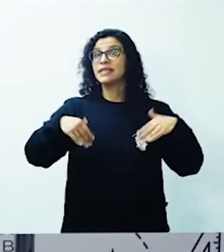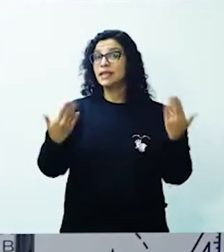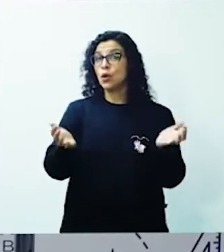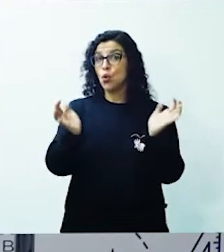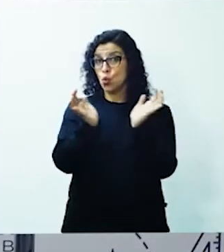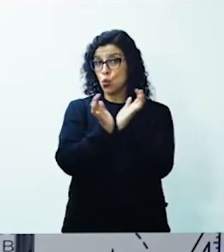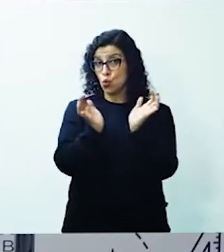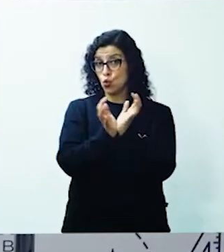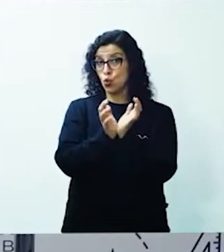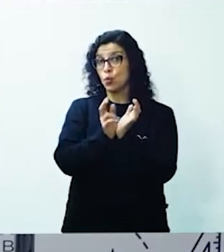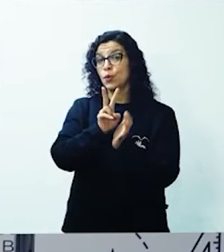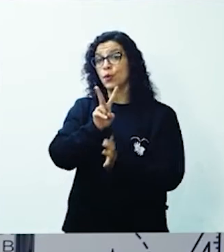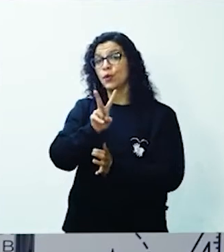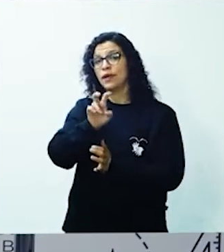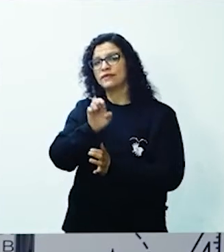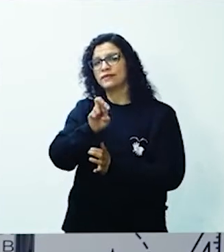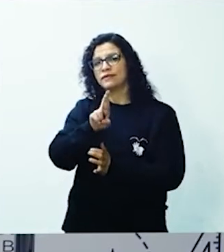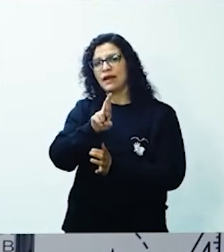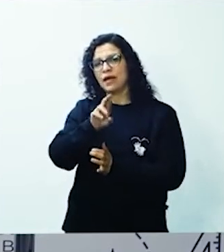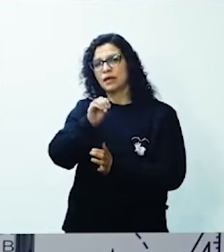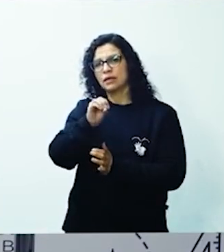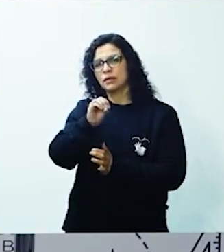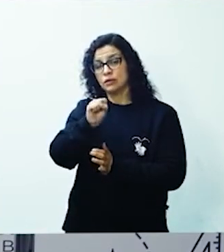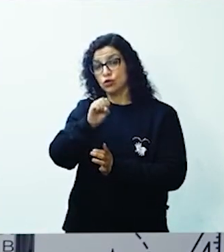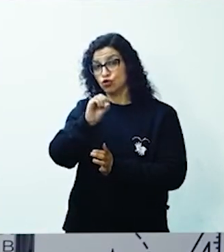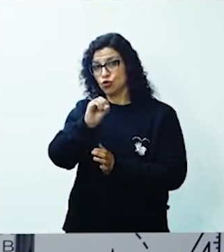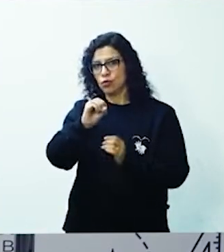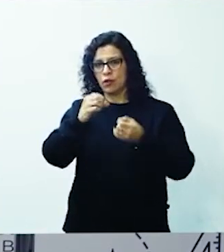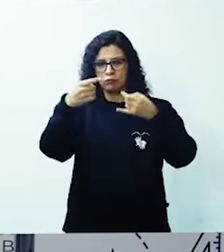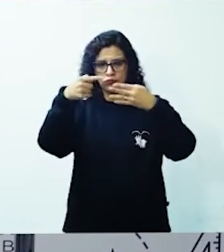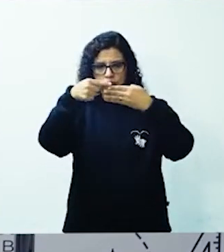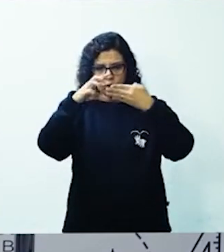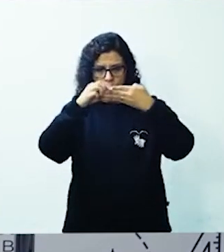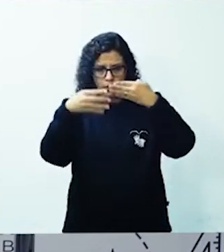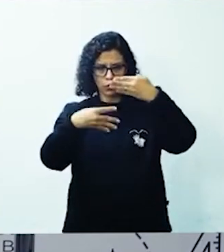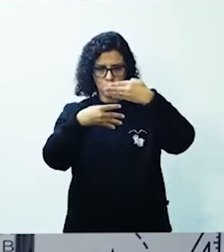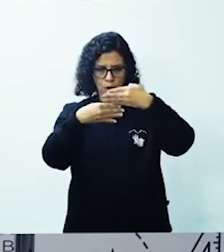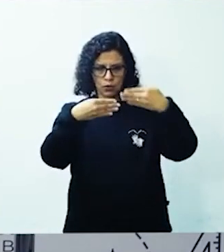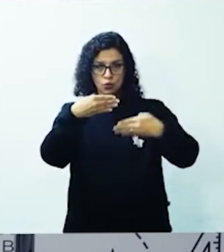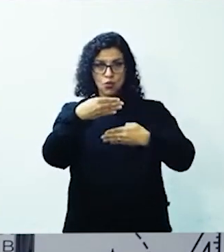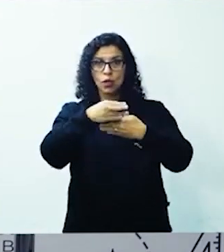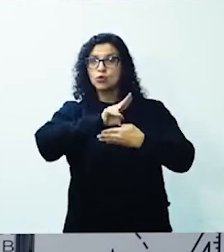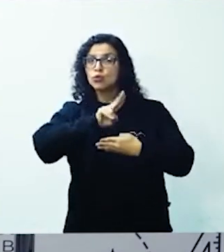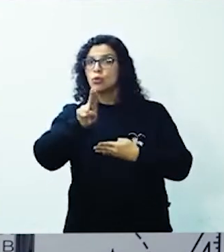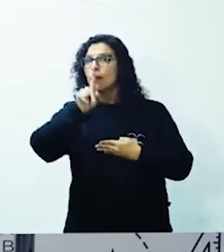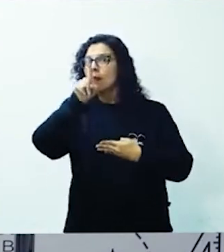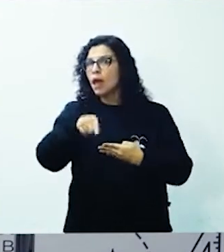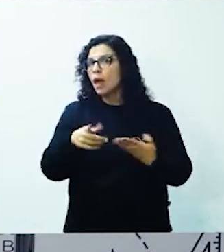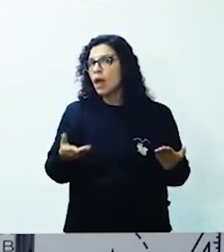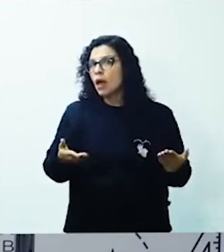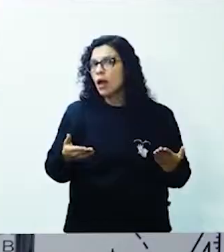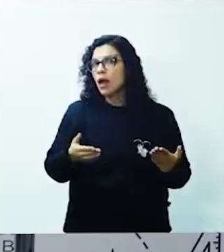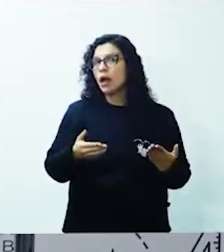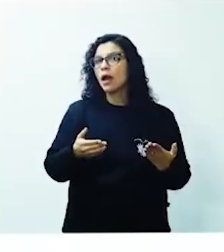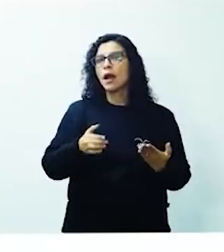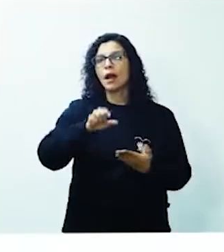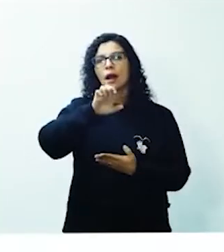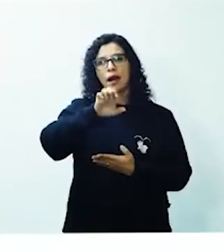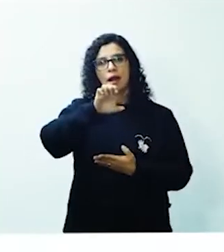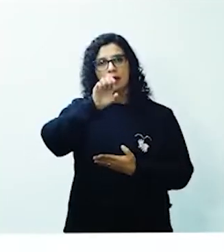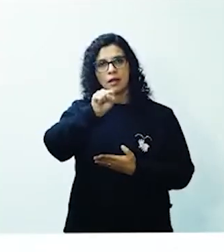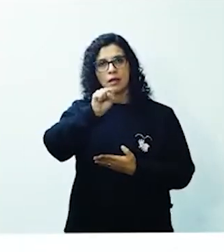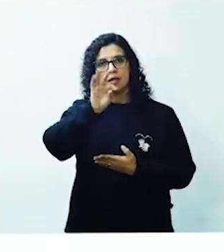Então, lembrou como que chama o conjunto de versos? O conjunto de versos eu vou chamar de